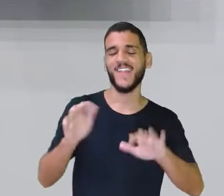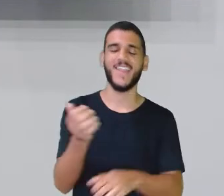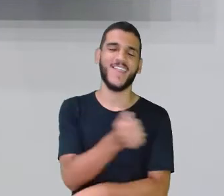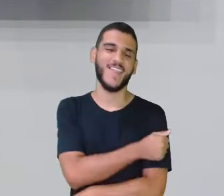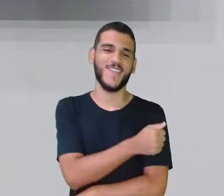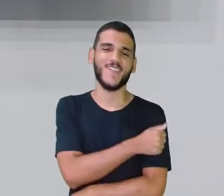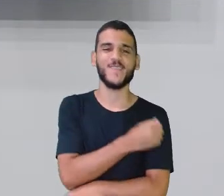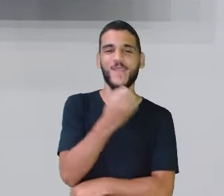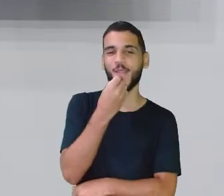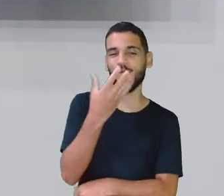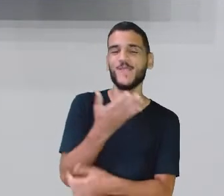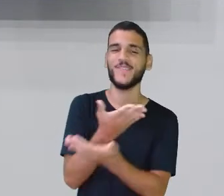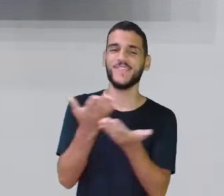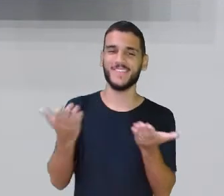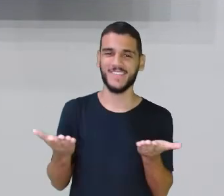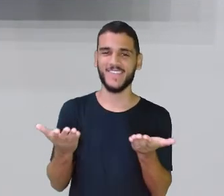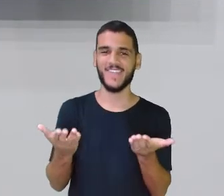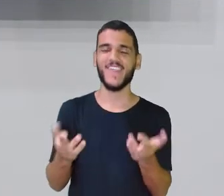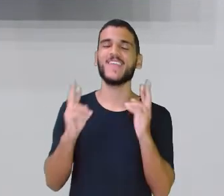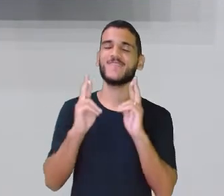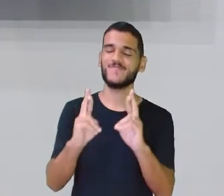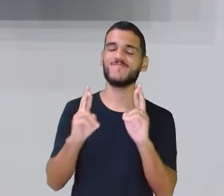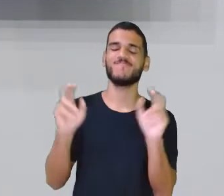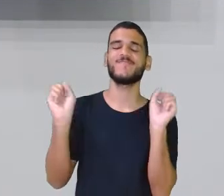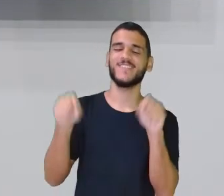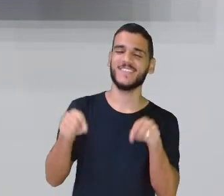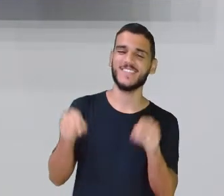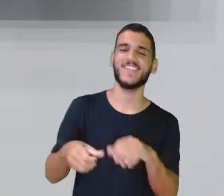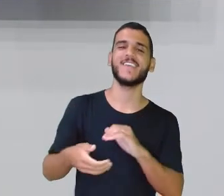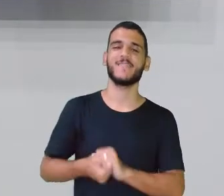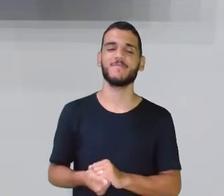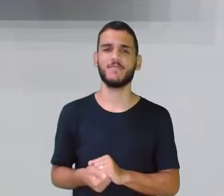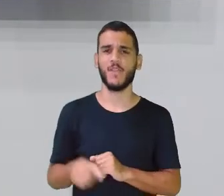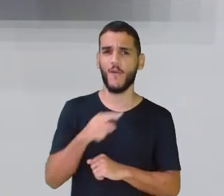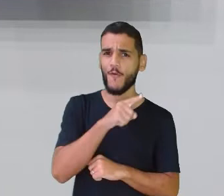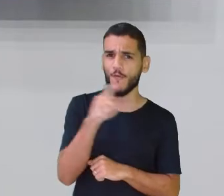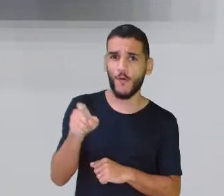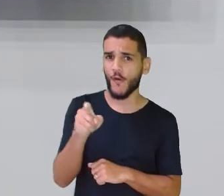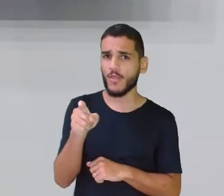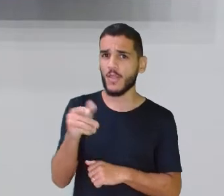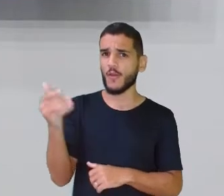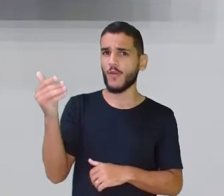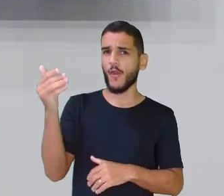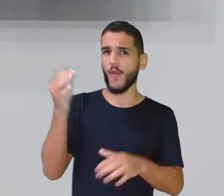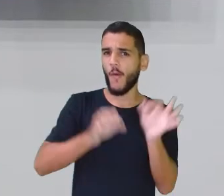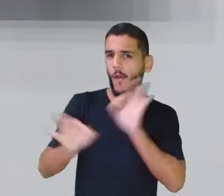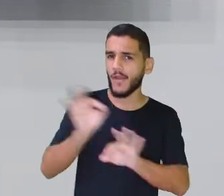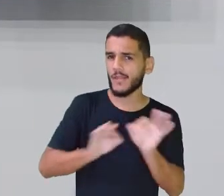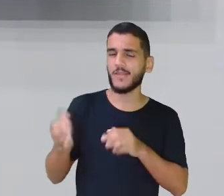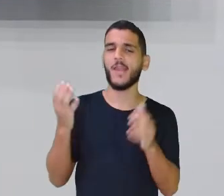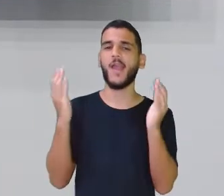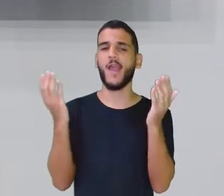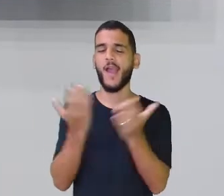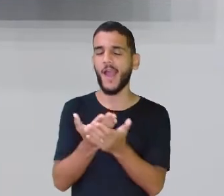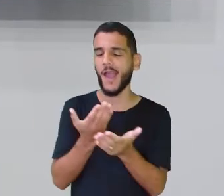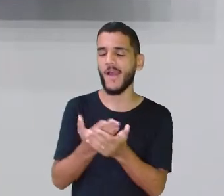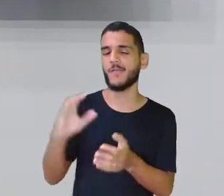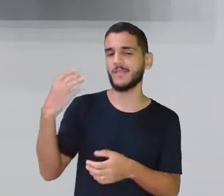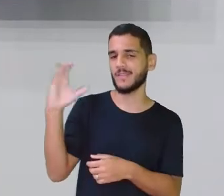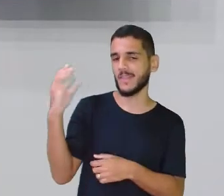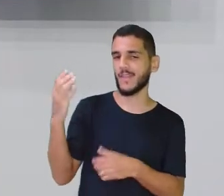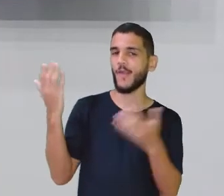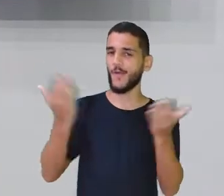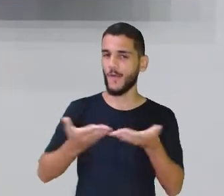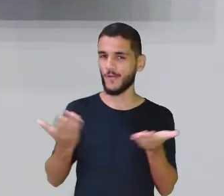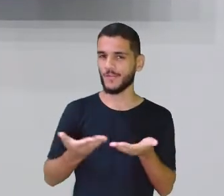estudantes, tudo bem com vocês? Espero que sim, hein? E aí, preparados para a nossa aula de ciências de hoje? Nossa aula de ciências,